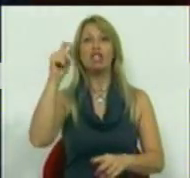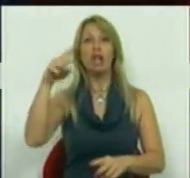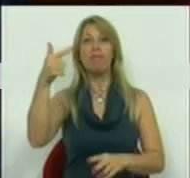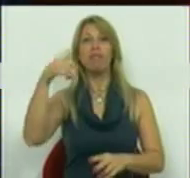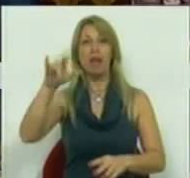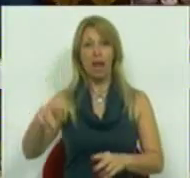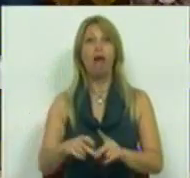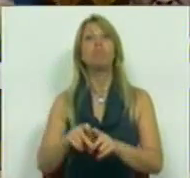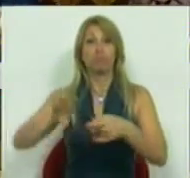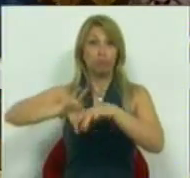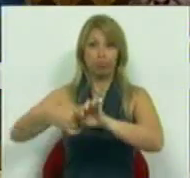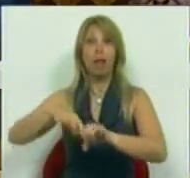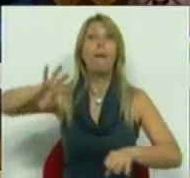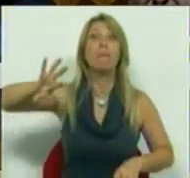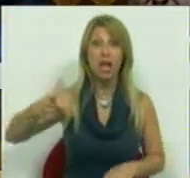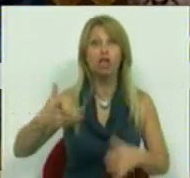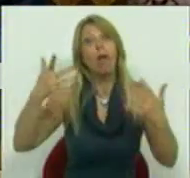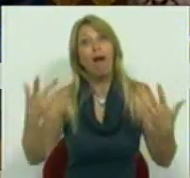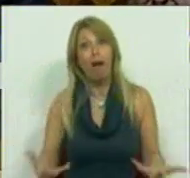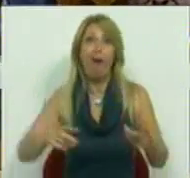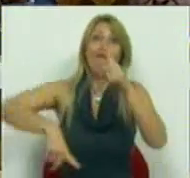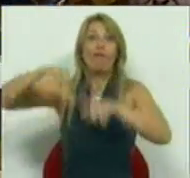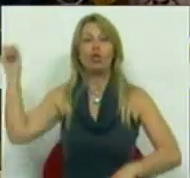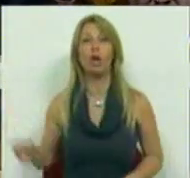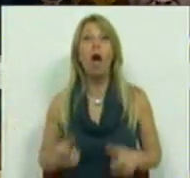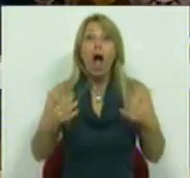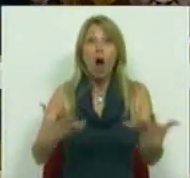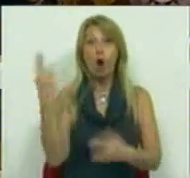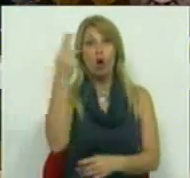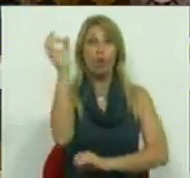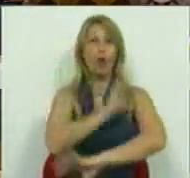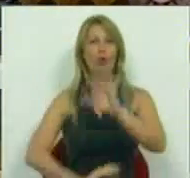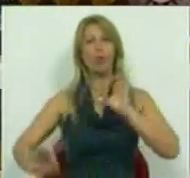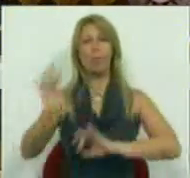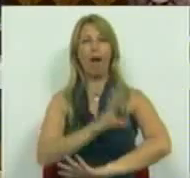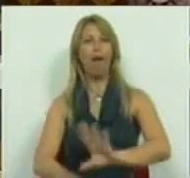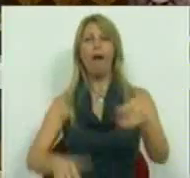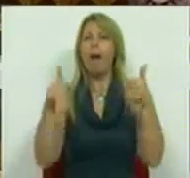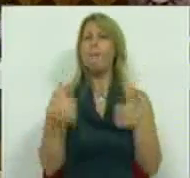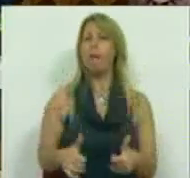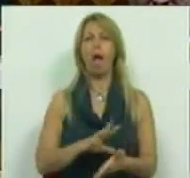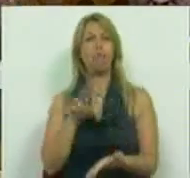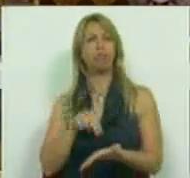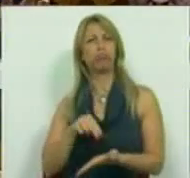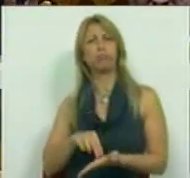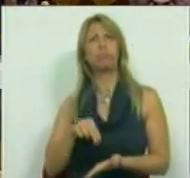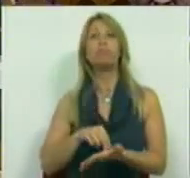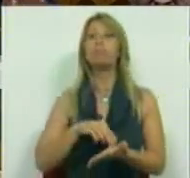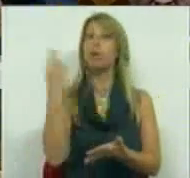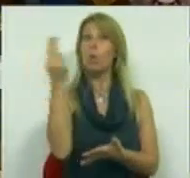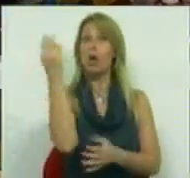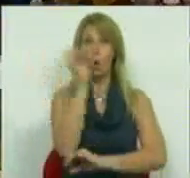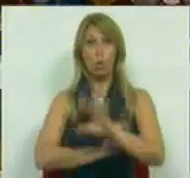país e fugiram. E agora estão na União Europeia, bem instalados na União Europeia. E vejam o